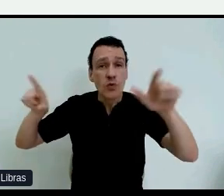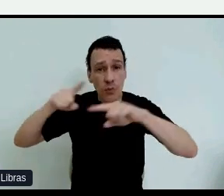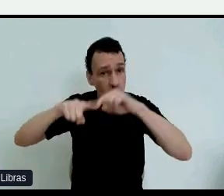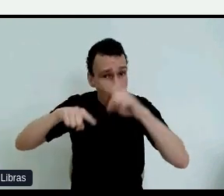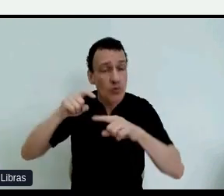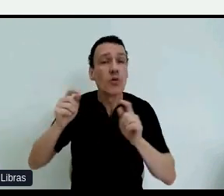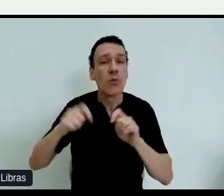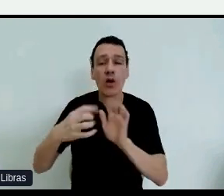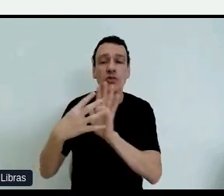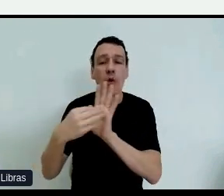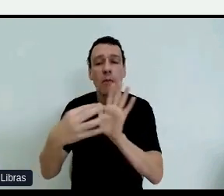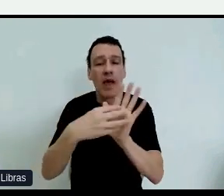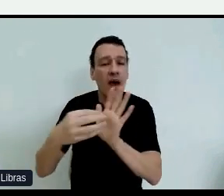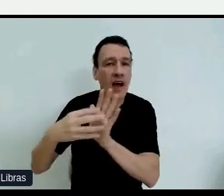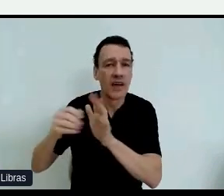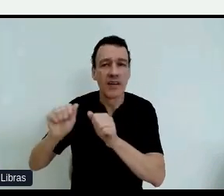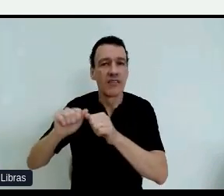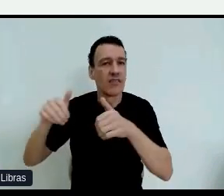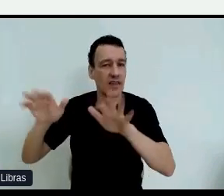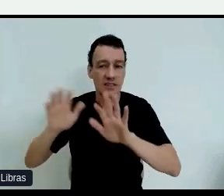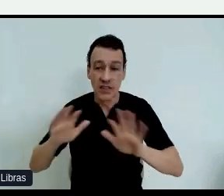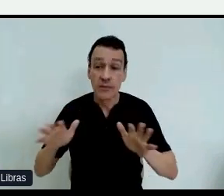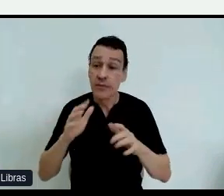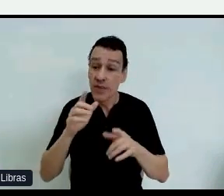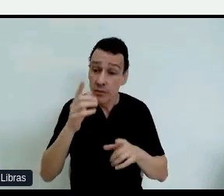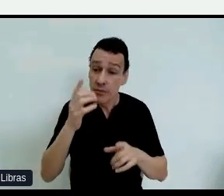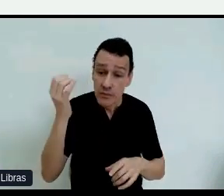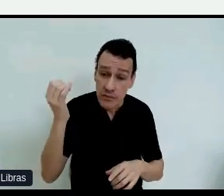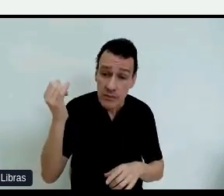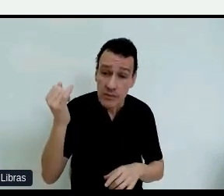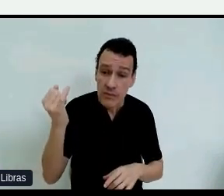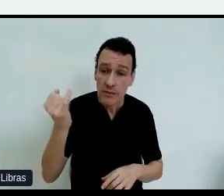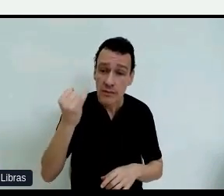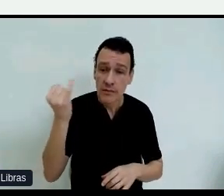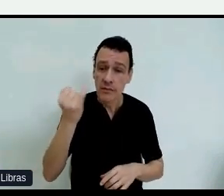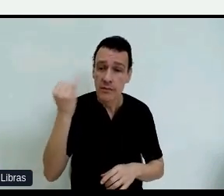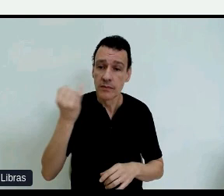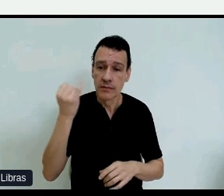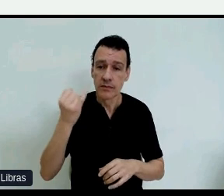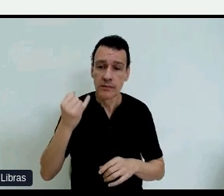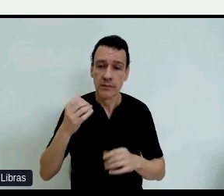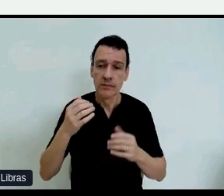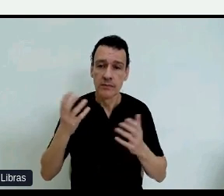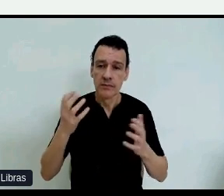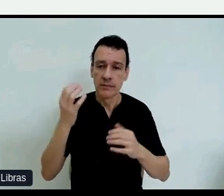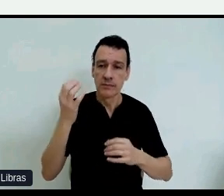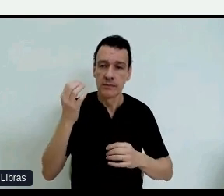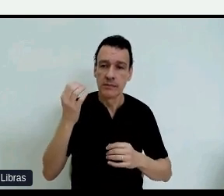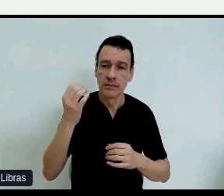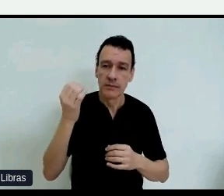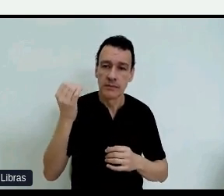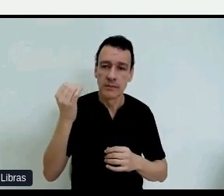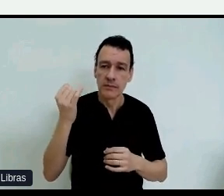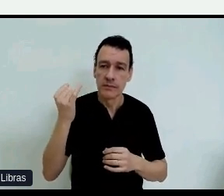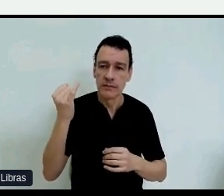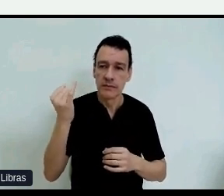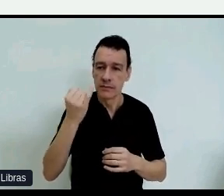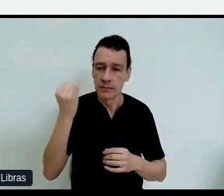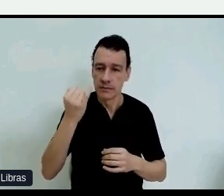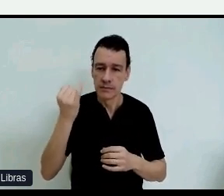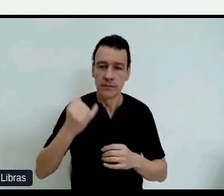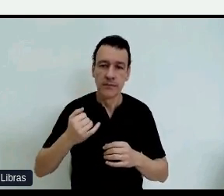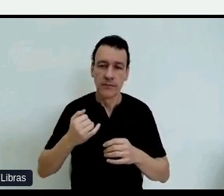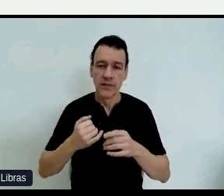porquê que a gente não fez o que deveria ter feito, né, porquê quem tomou essa decisão, né, por que tomou